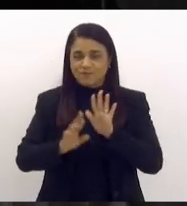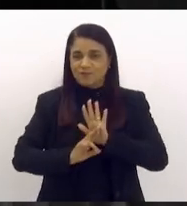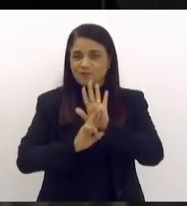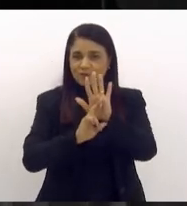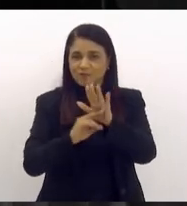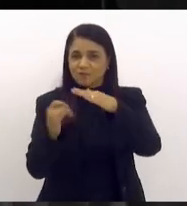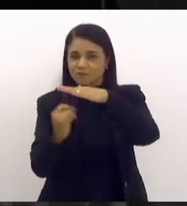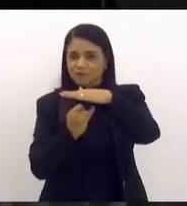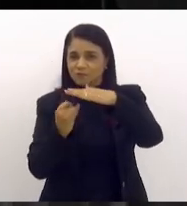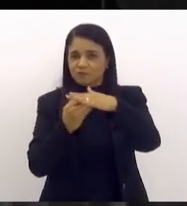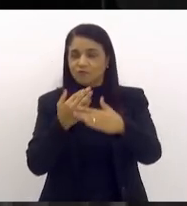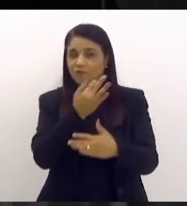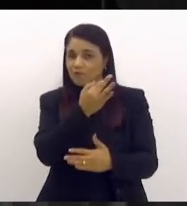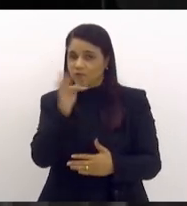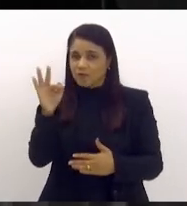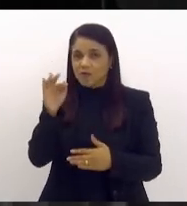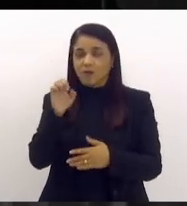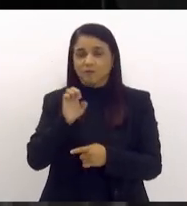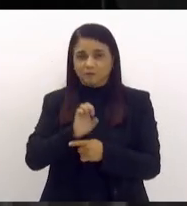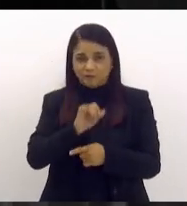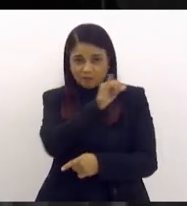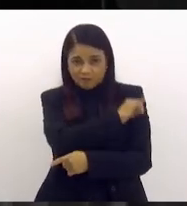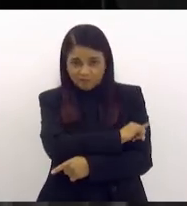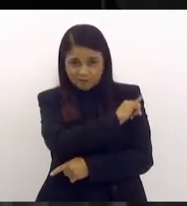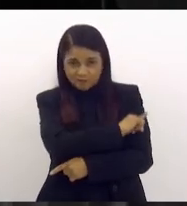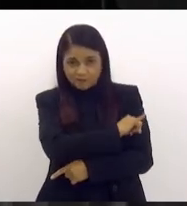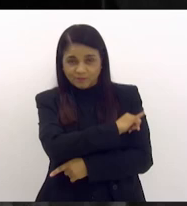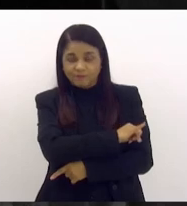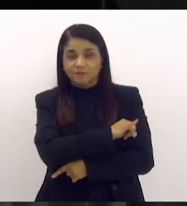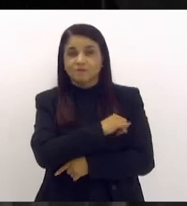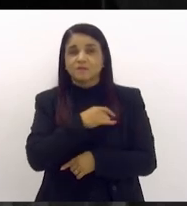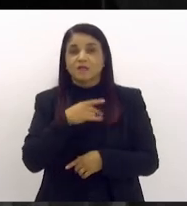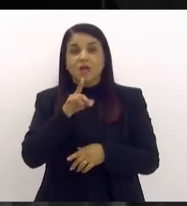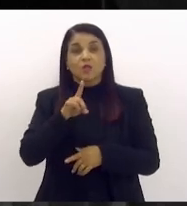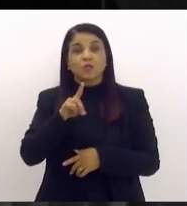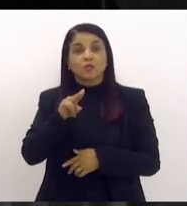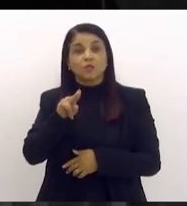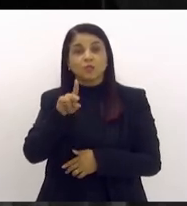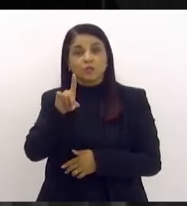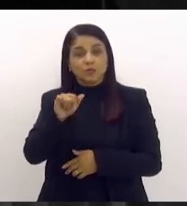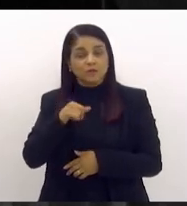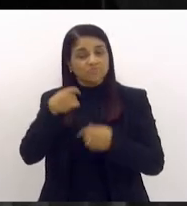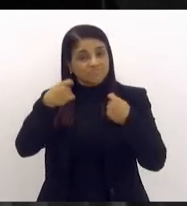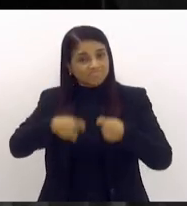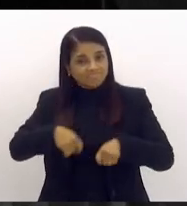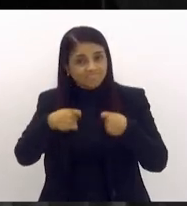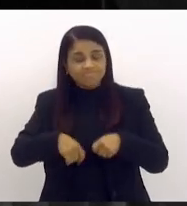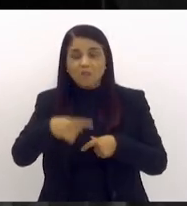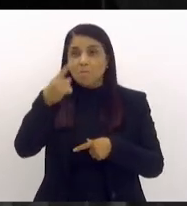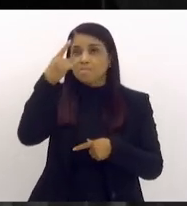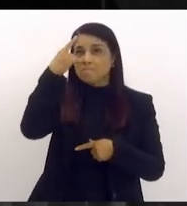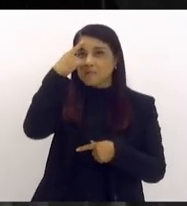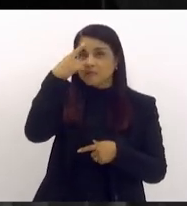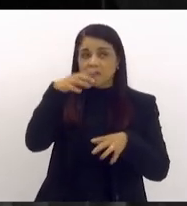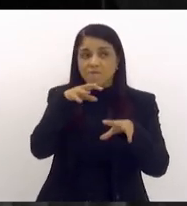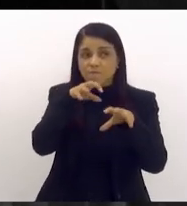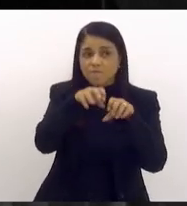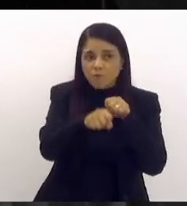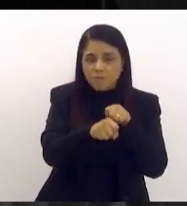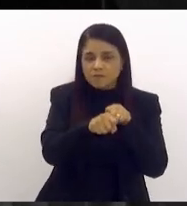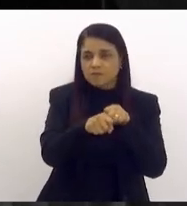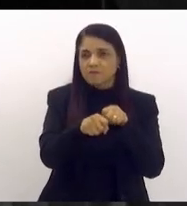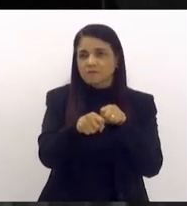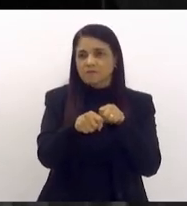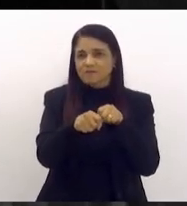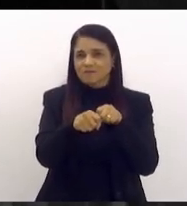o Instituto Federal do Rio de Janeiro até porque eh como a Duda colocou a necessidade da gente pensar a formação né a